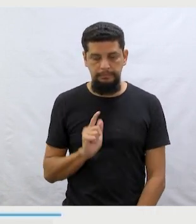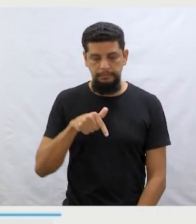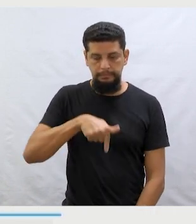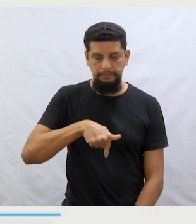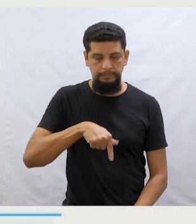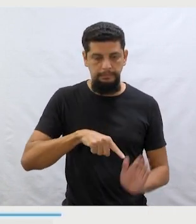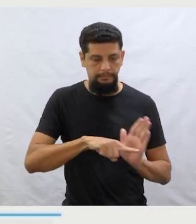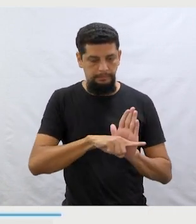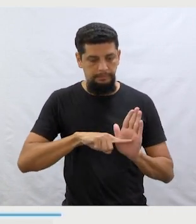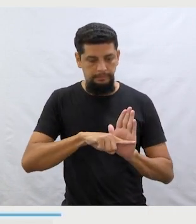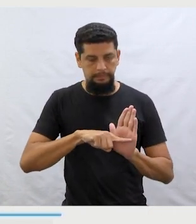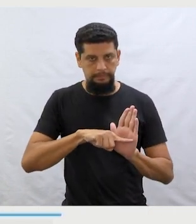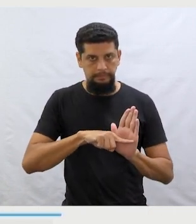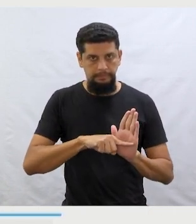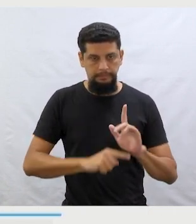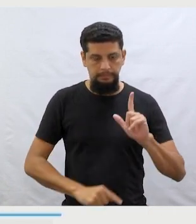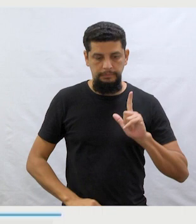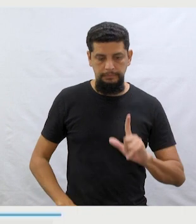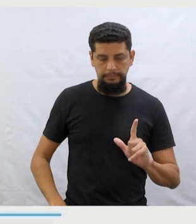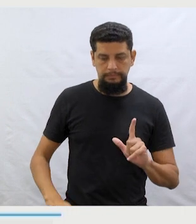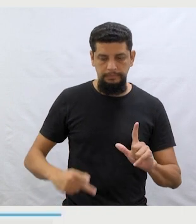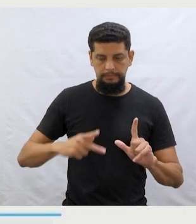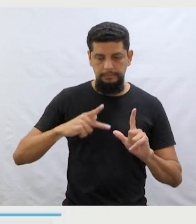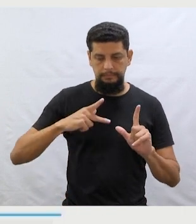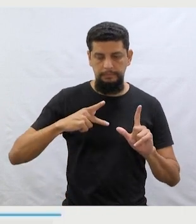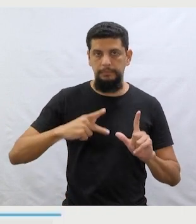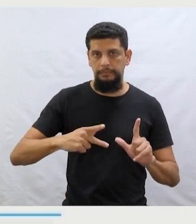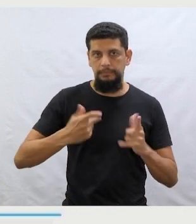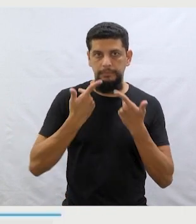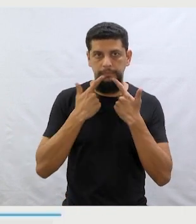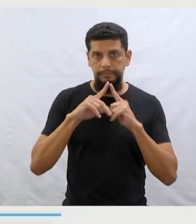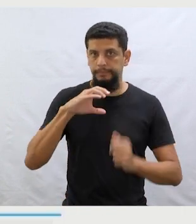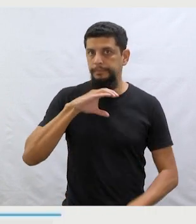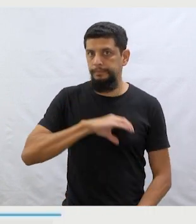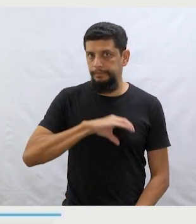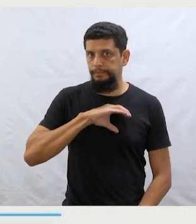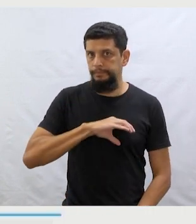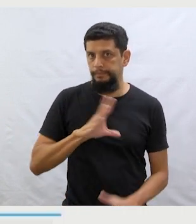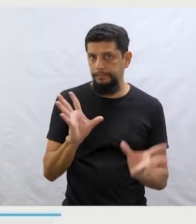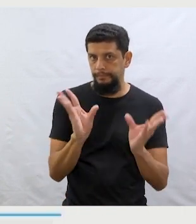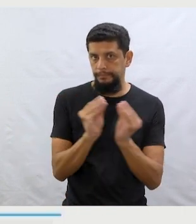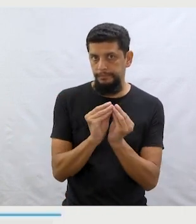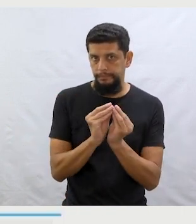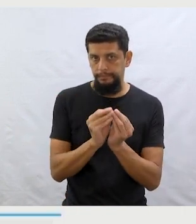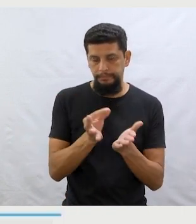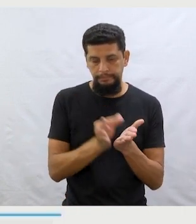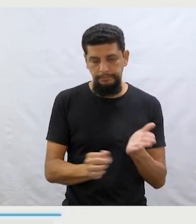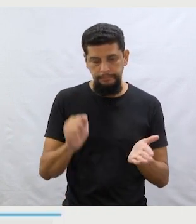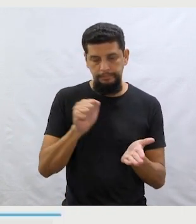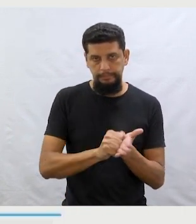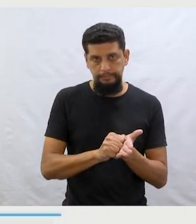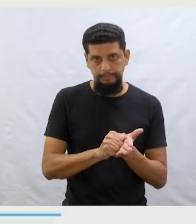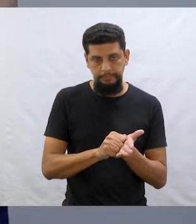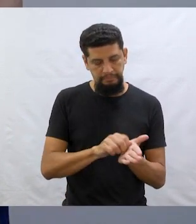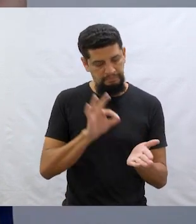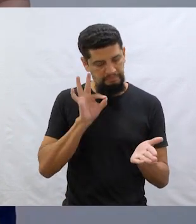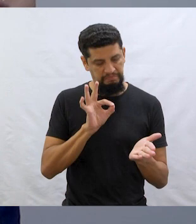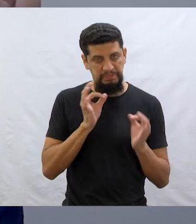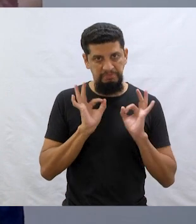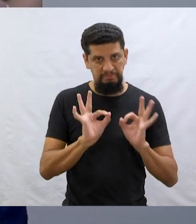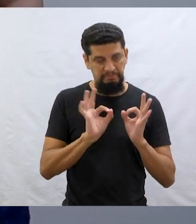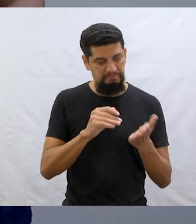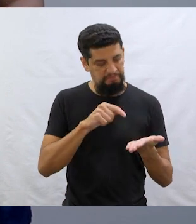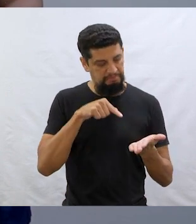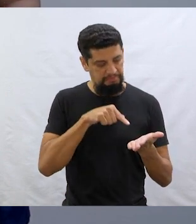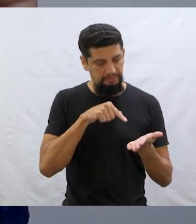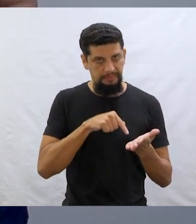7, traço LP ou língua portuguesa. Registra com capricho,